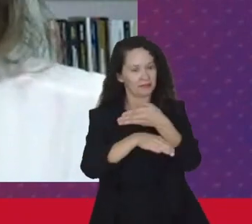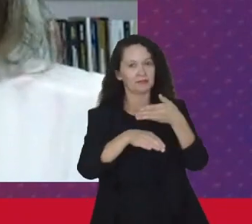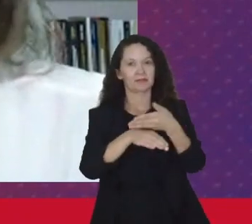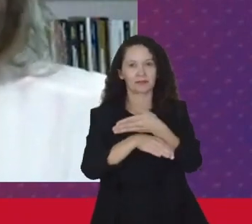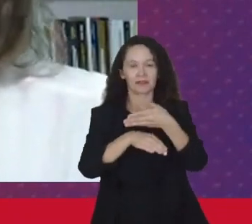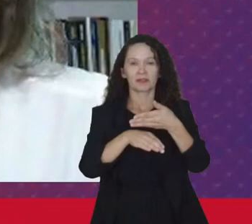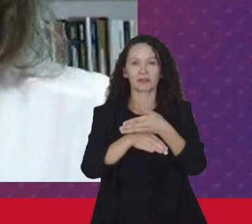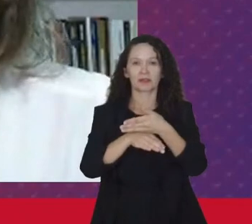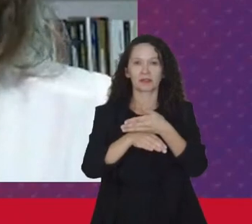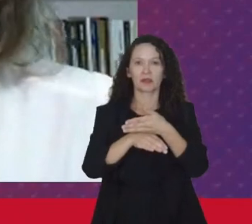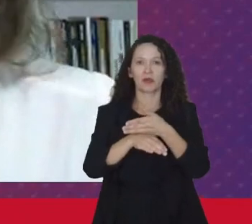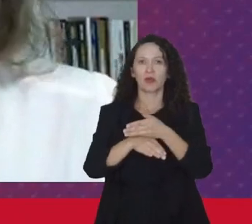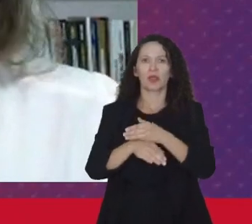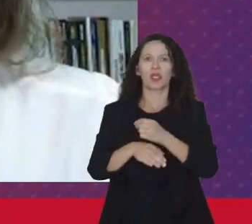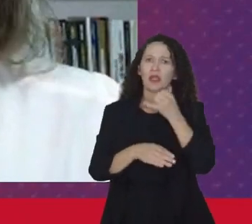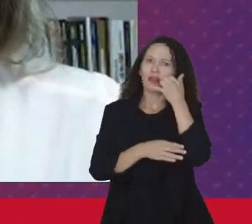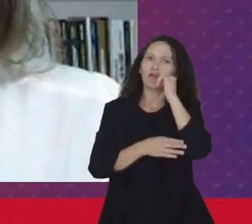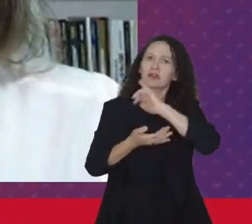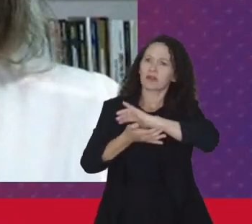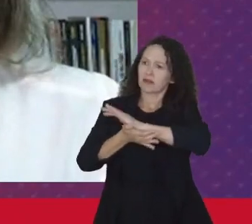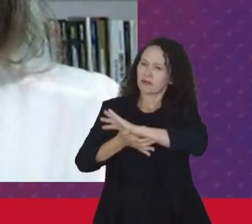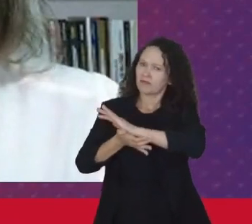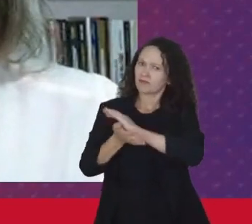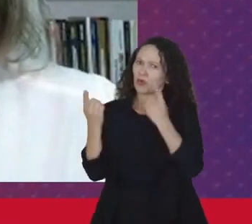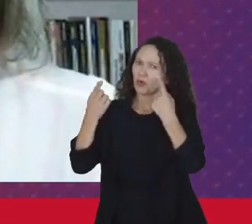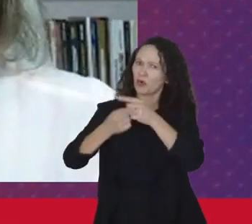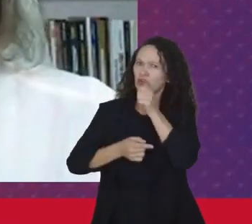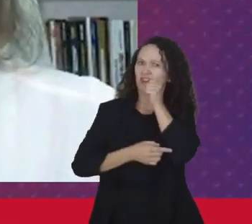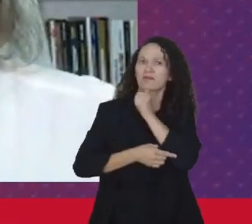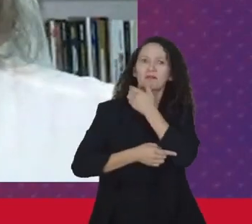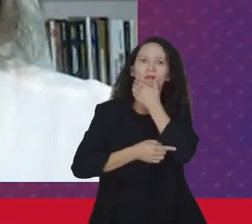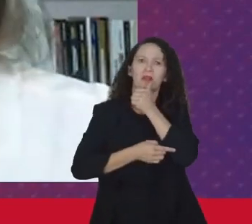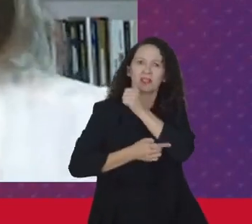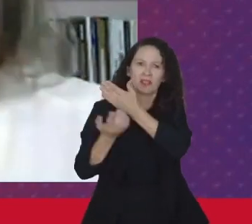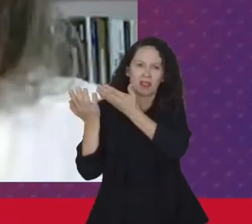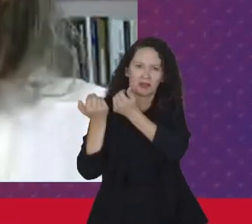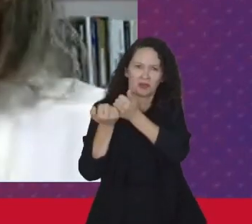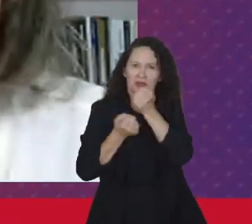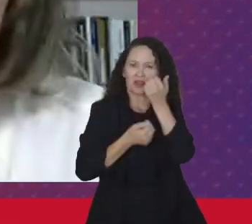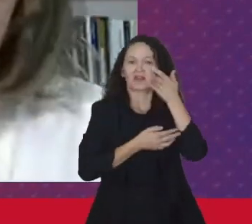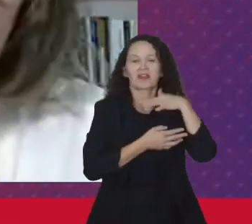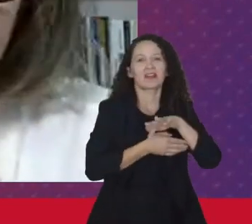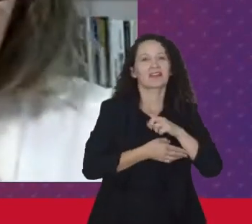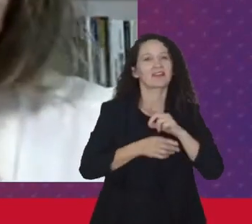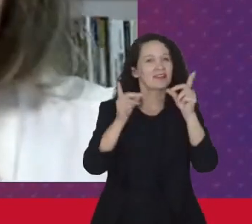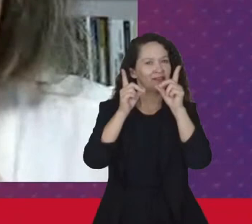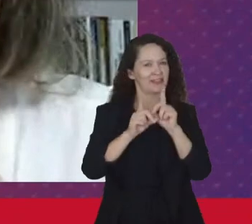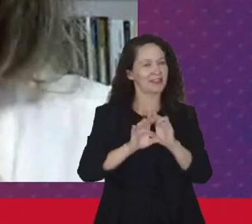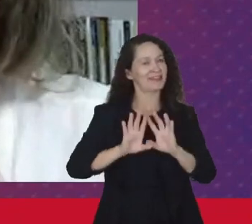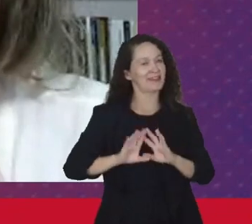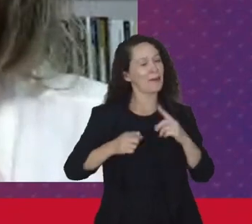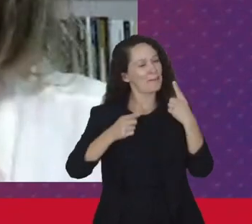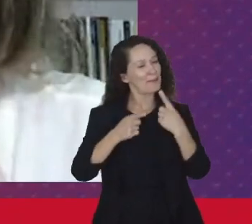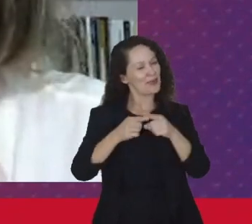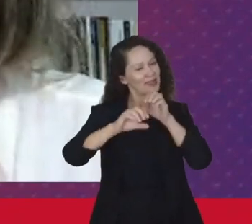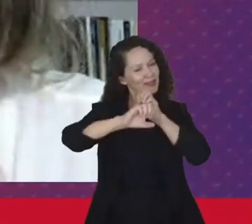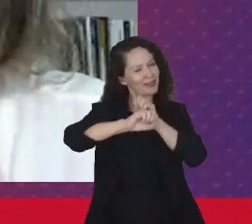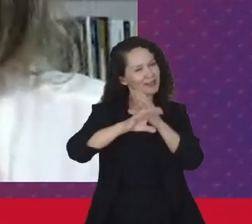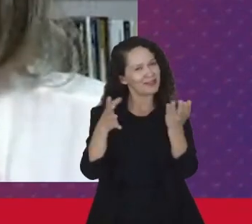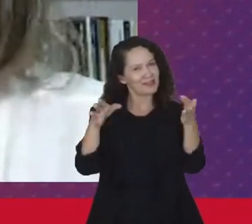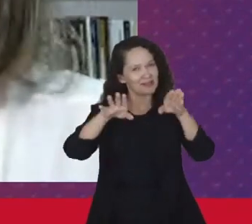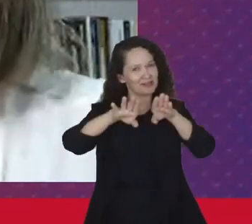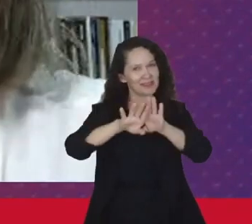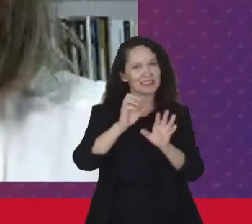participação, da não discriminação das meninas e mulheres com deficiência. Primeiro, porque uma educação inclusiva,